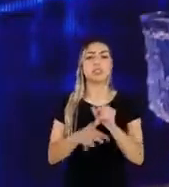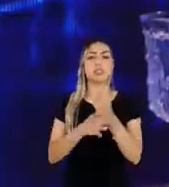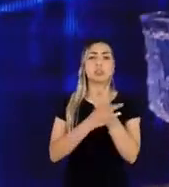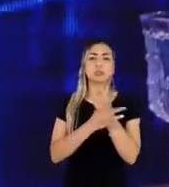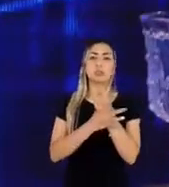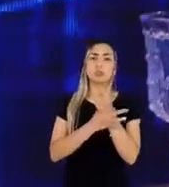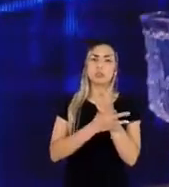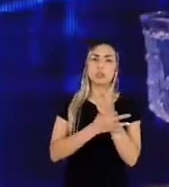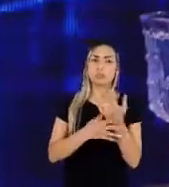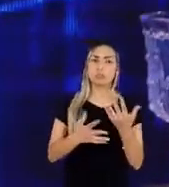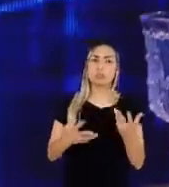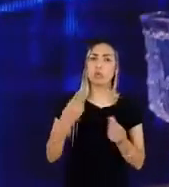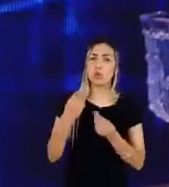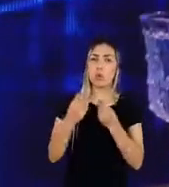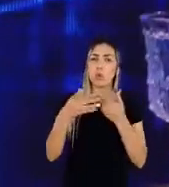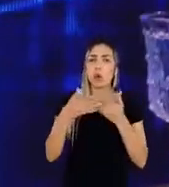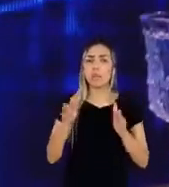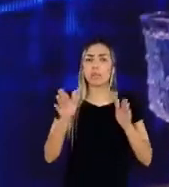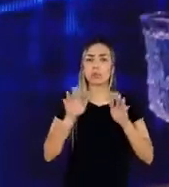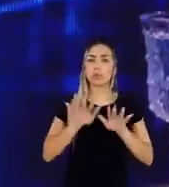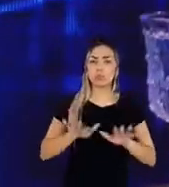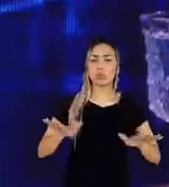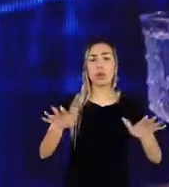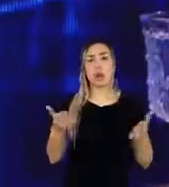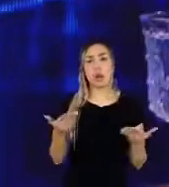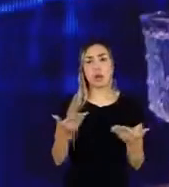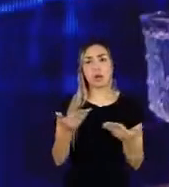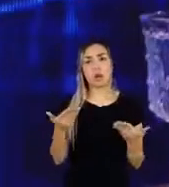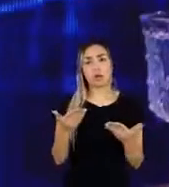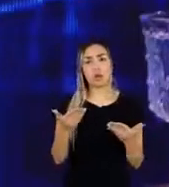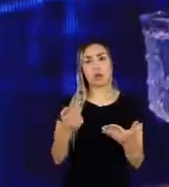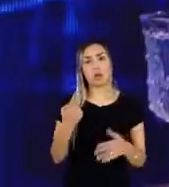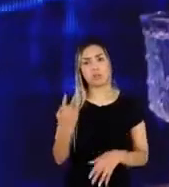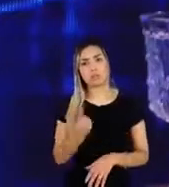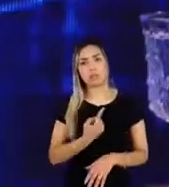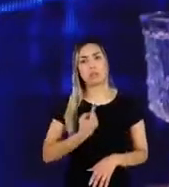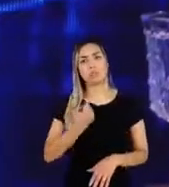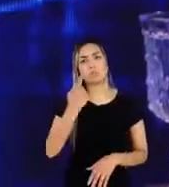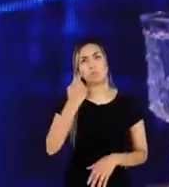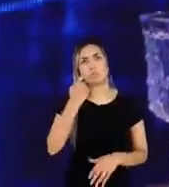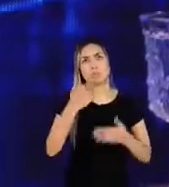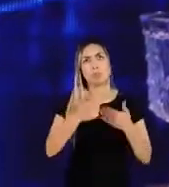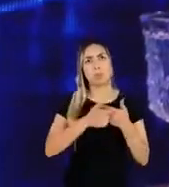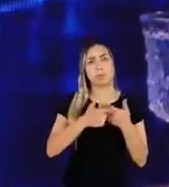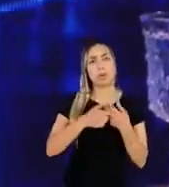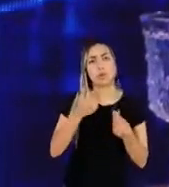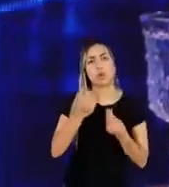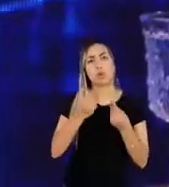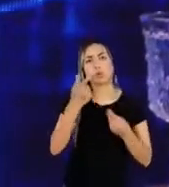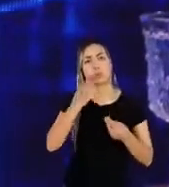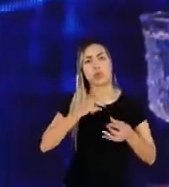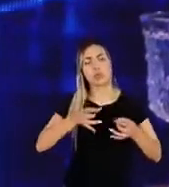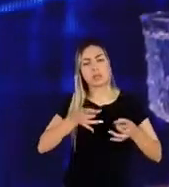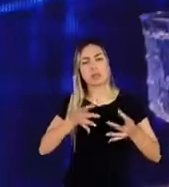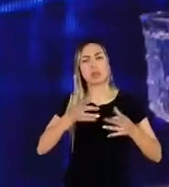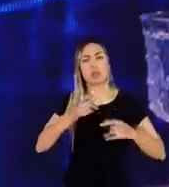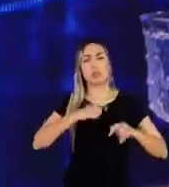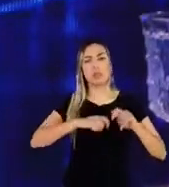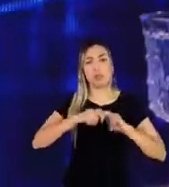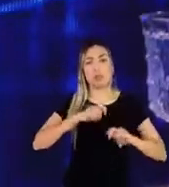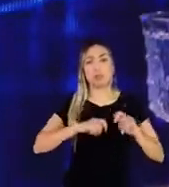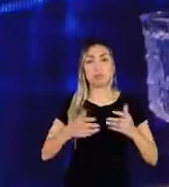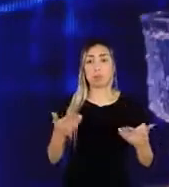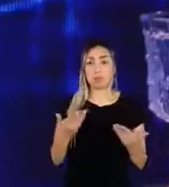abertura, a gente vai ter um papel cada vez mais relevante das comercializadoras. Então, hoje a gente tem um mercado ainda